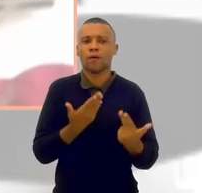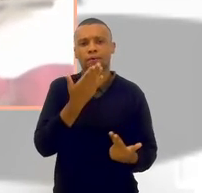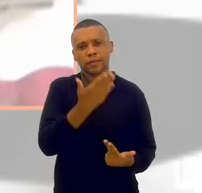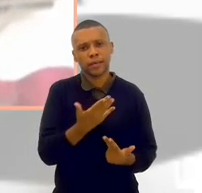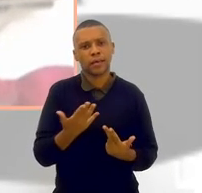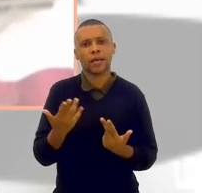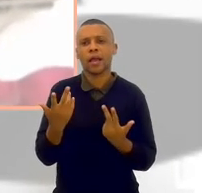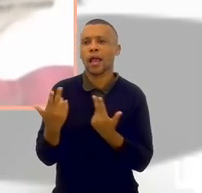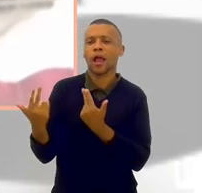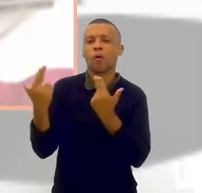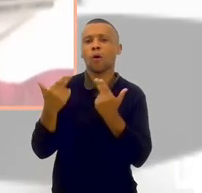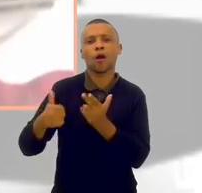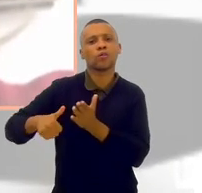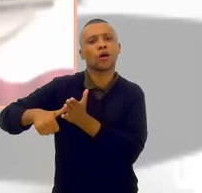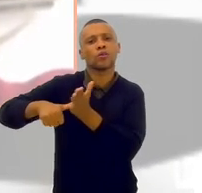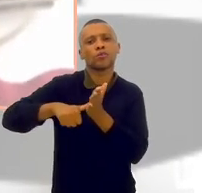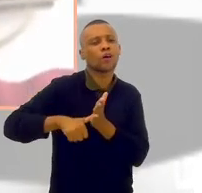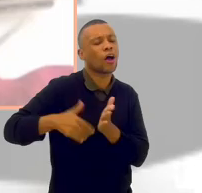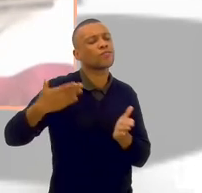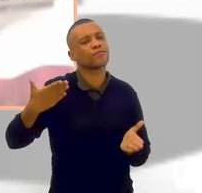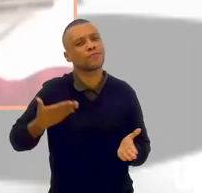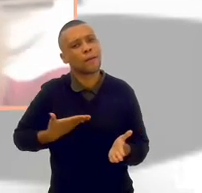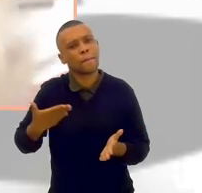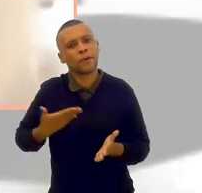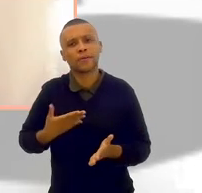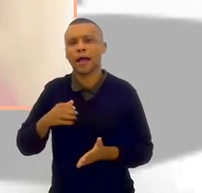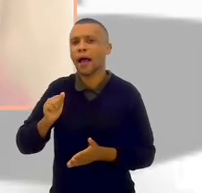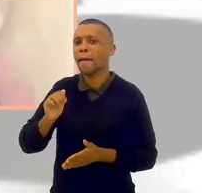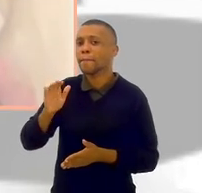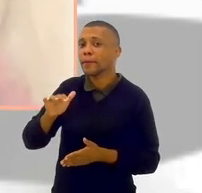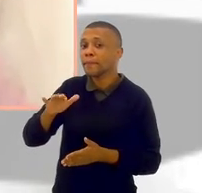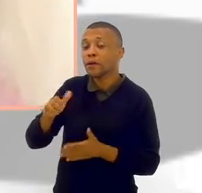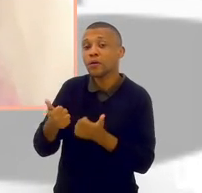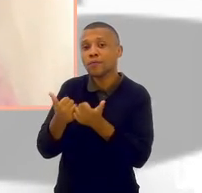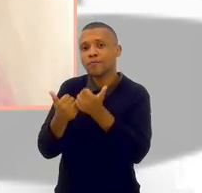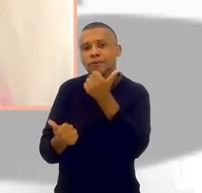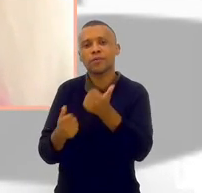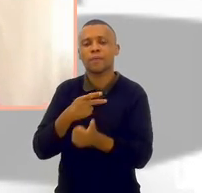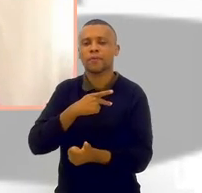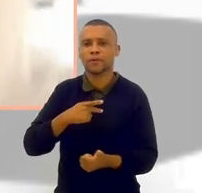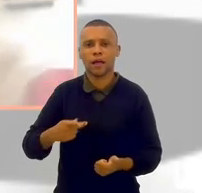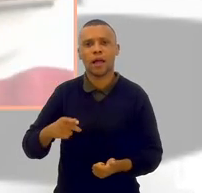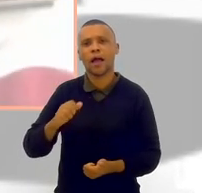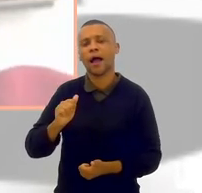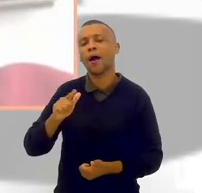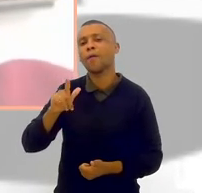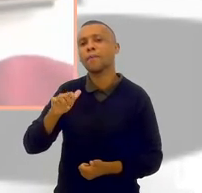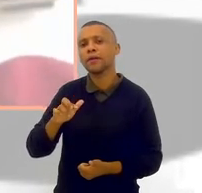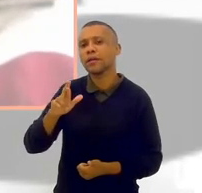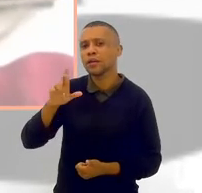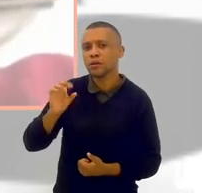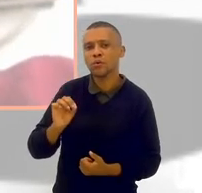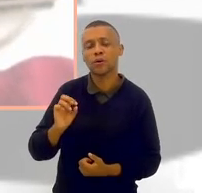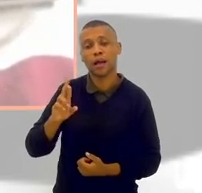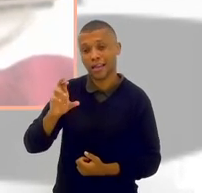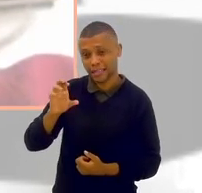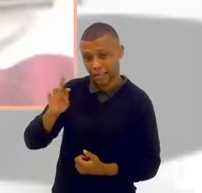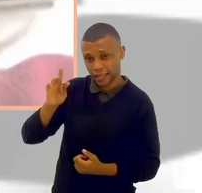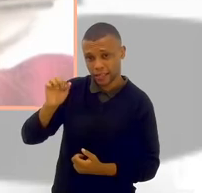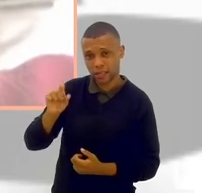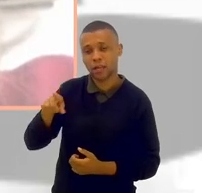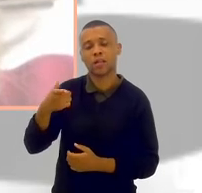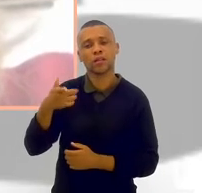como todos os nossos diretores da BIME, que até não disse, o meu vice-presidente Alziro Paiva, a Renata é a